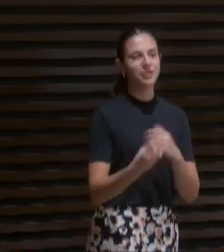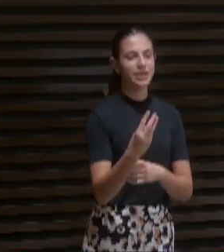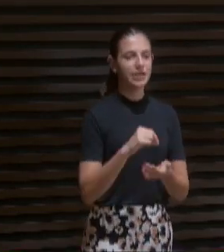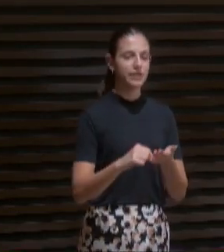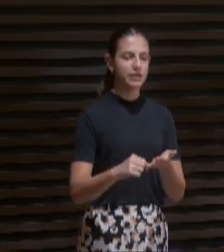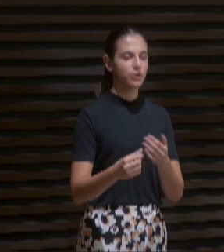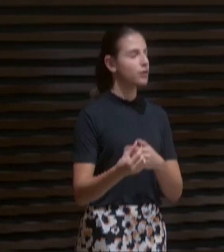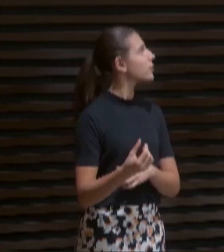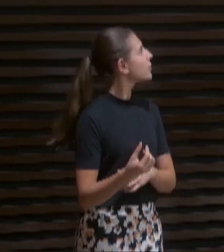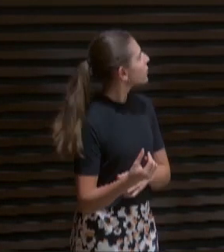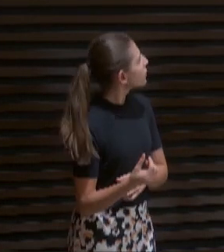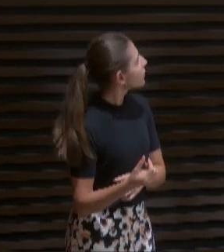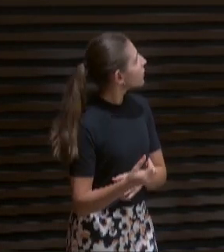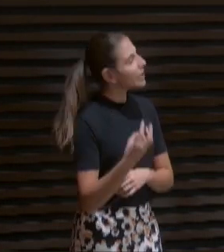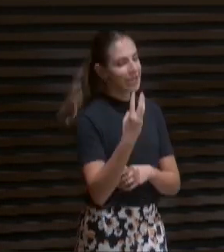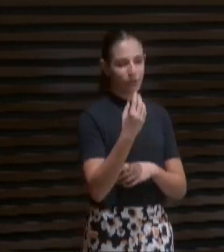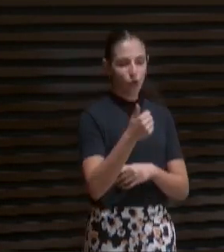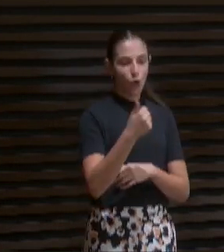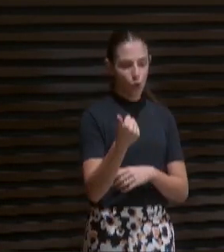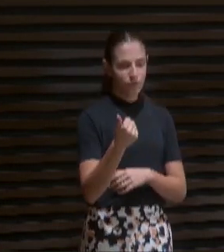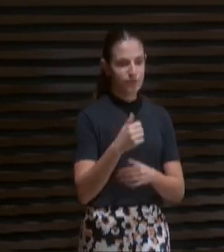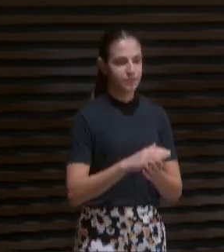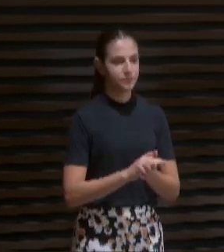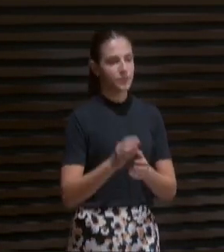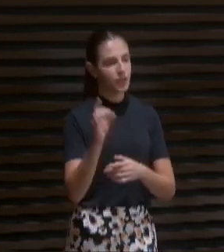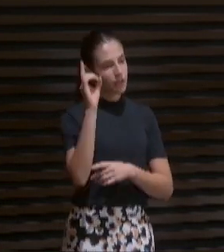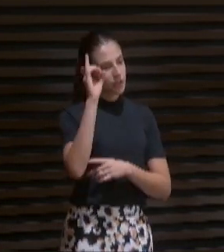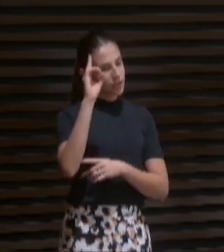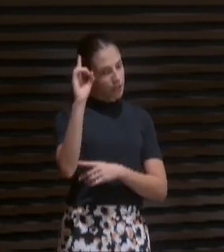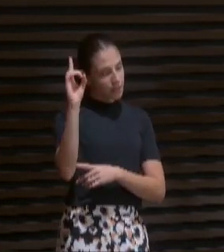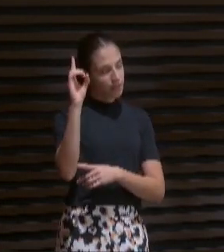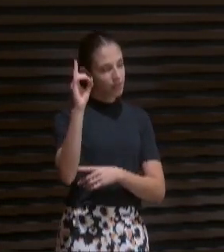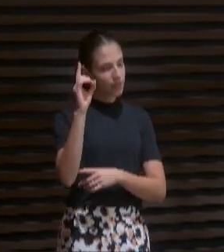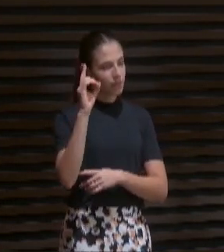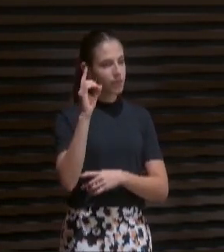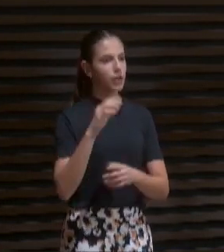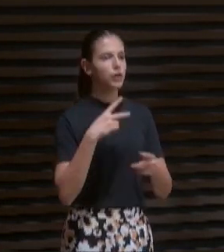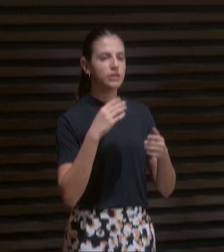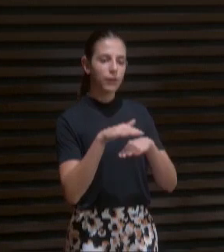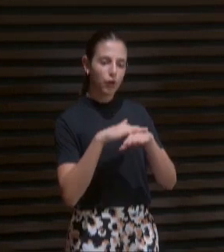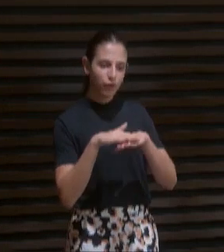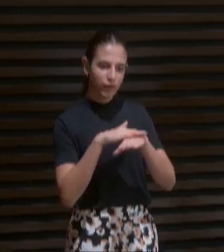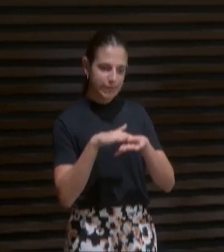13. Deus fazendo aqui prestação de contas com o Adão. Adão tinha